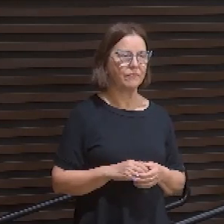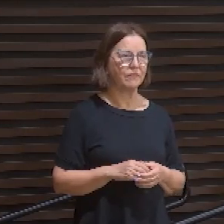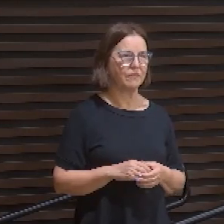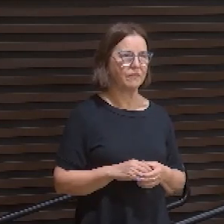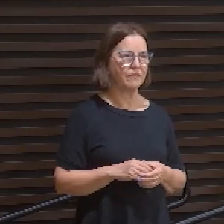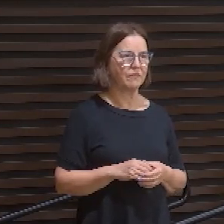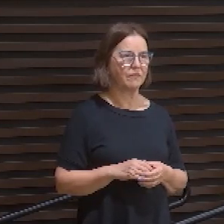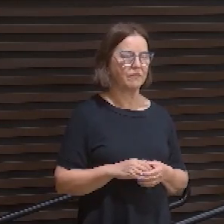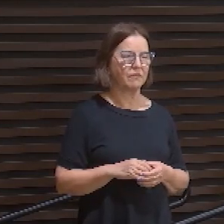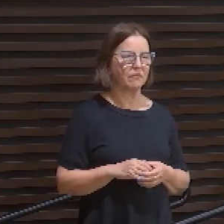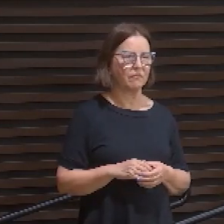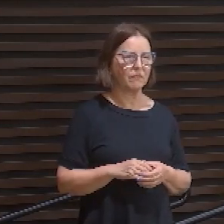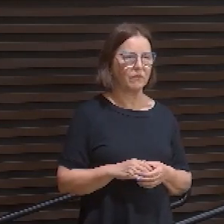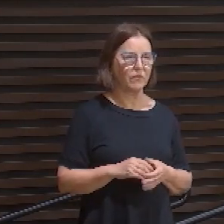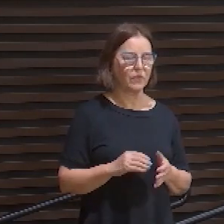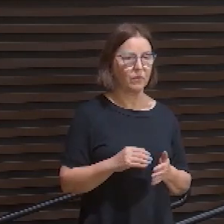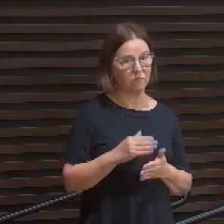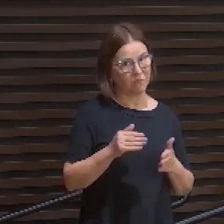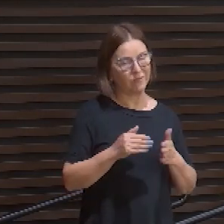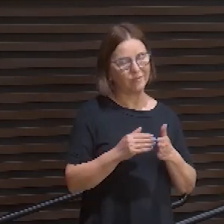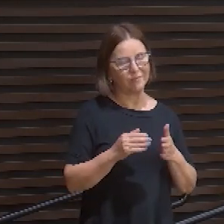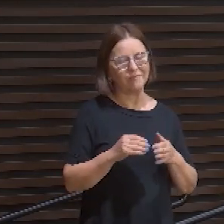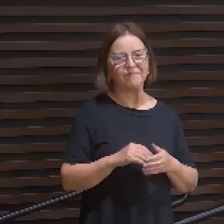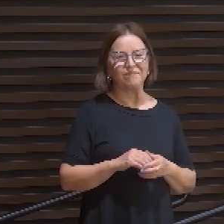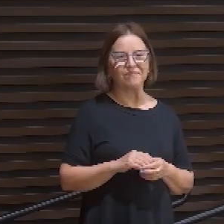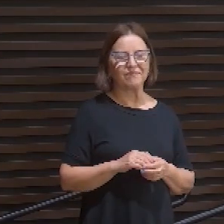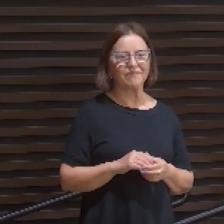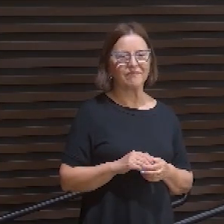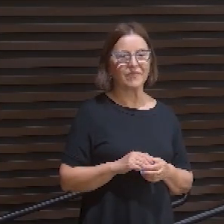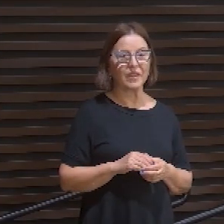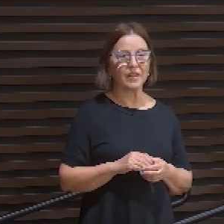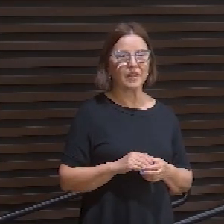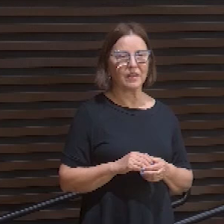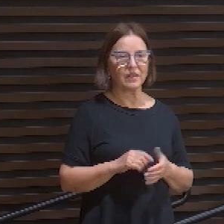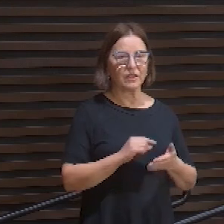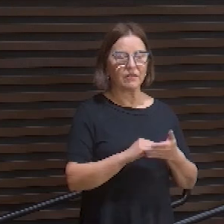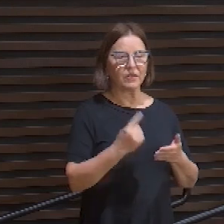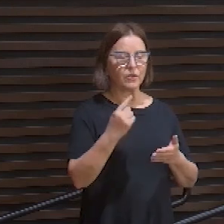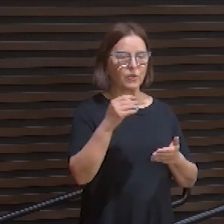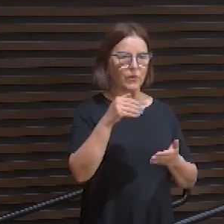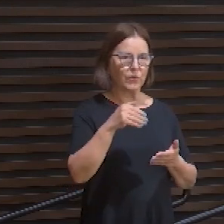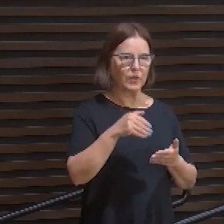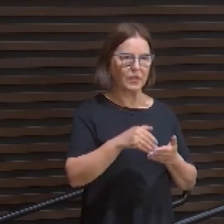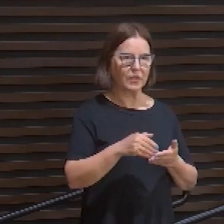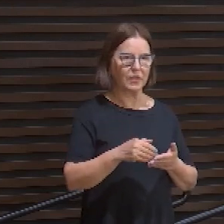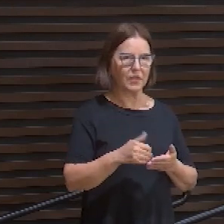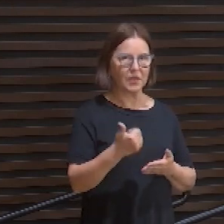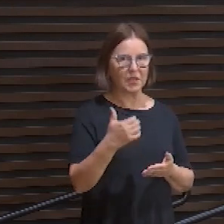Os versículos de 1 a 10 vão trabalhar exatamente essa